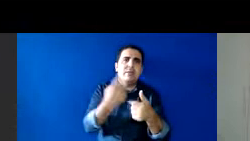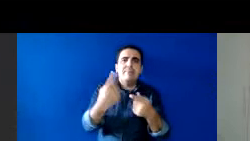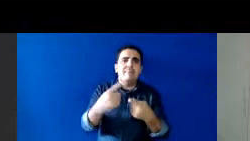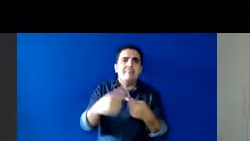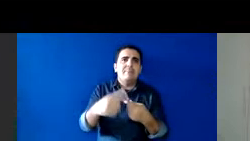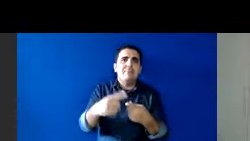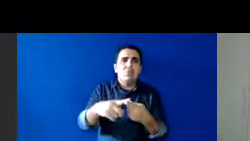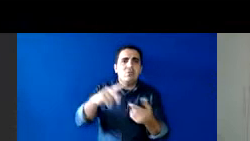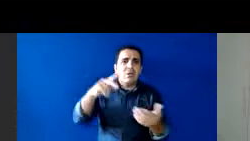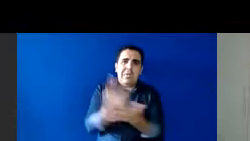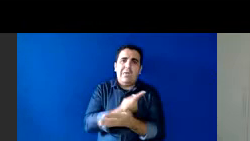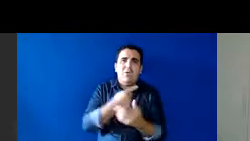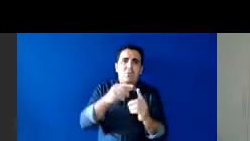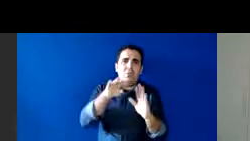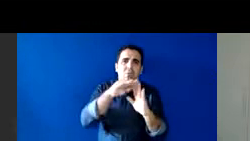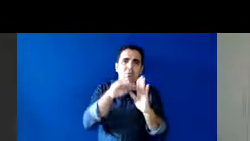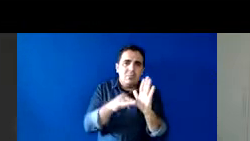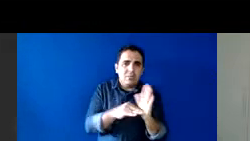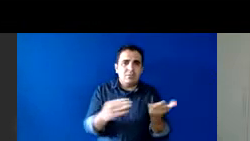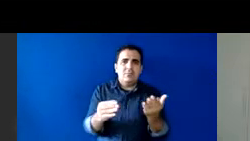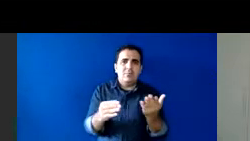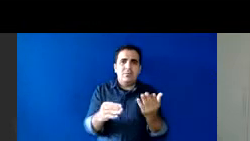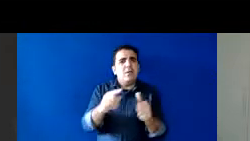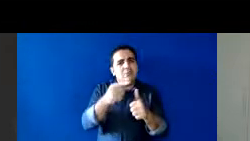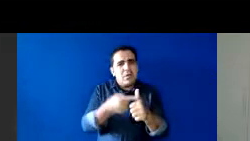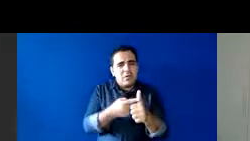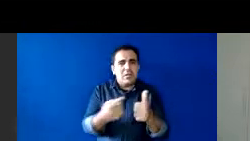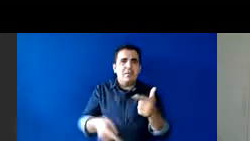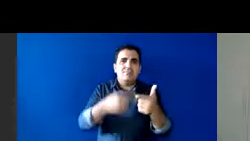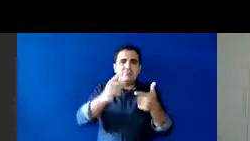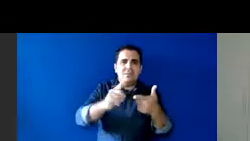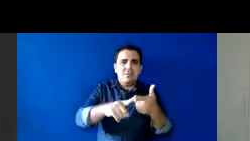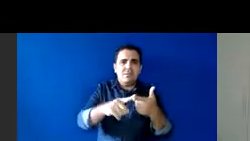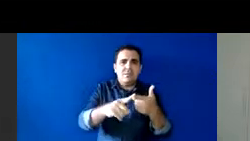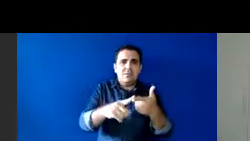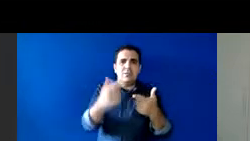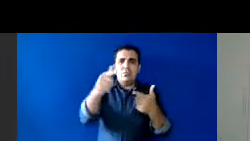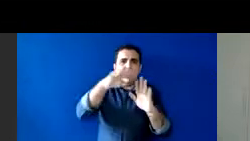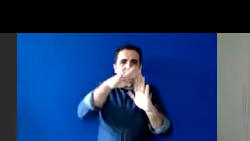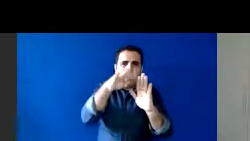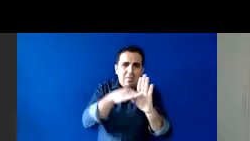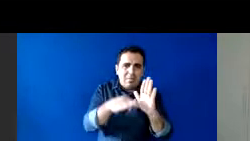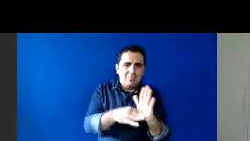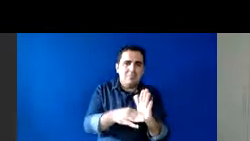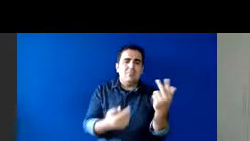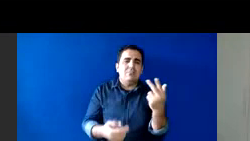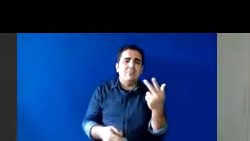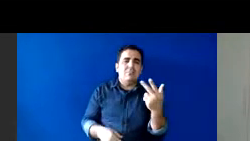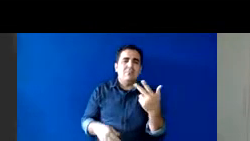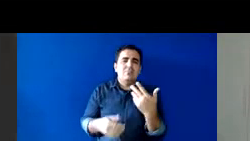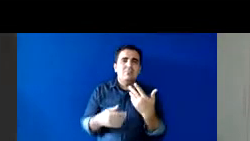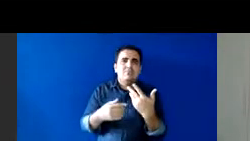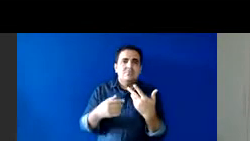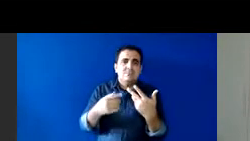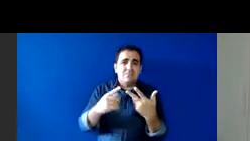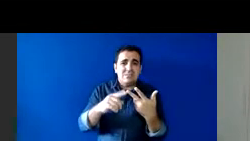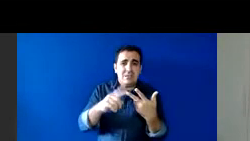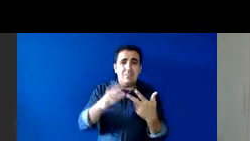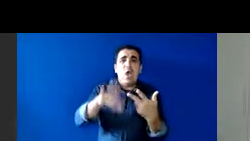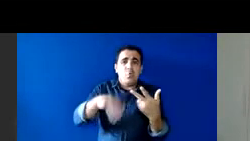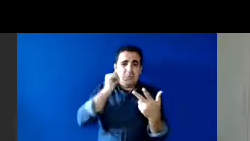falhou um planejamento reprodutivo, e estão grávidas sem que seja uma gravidez planejada, e